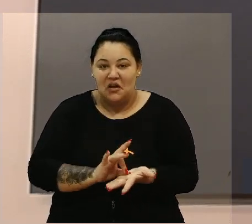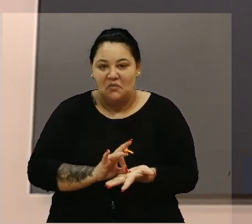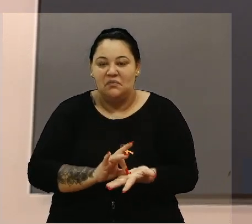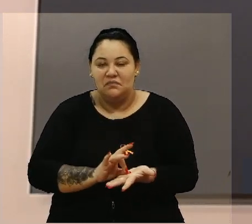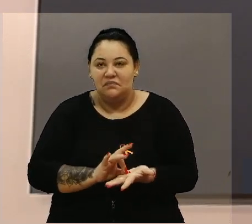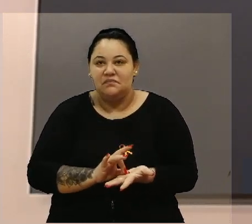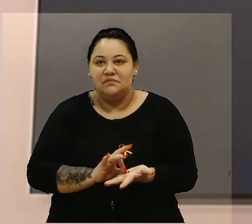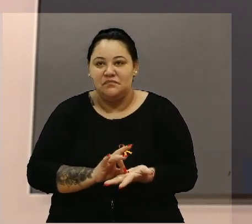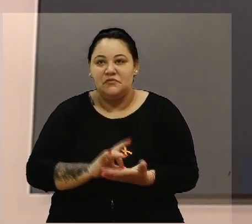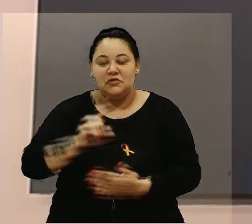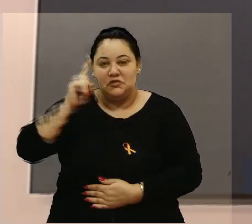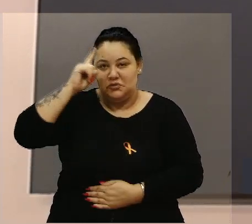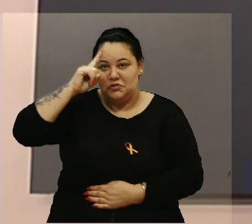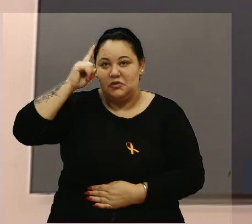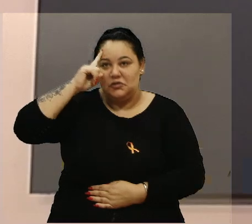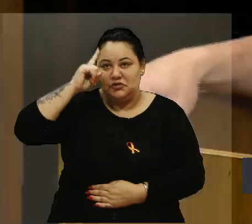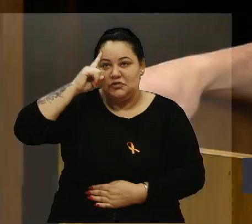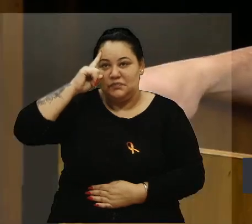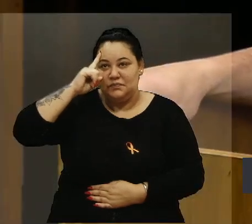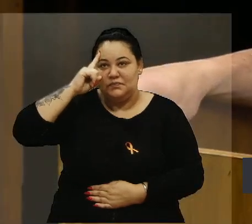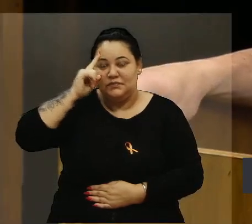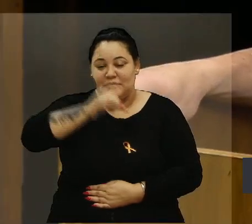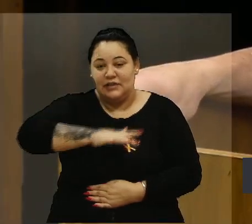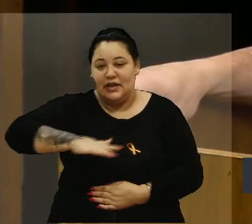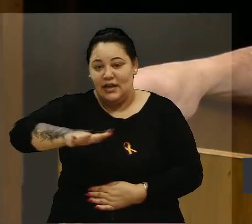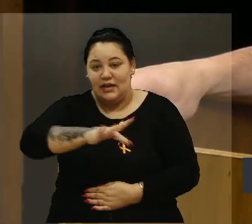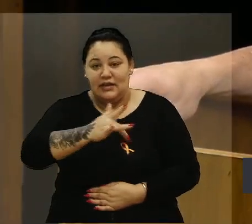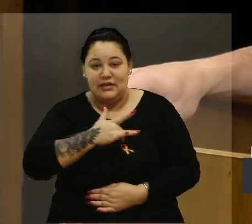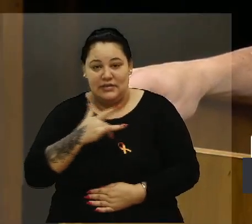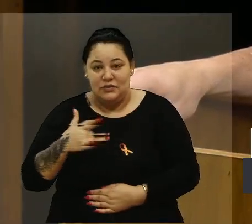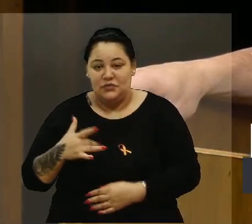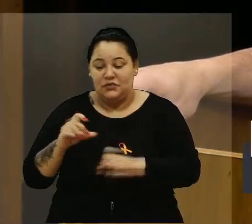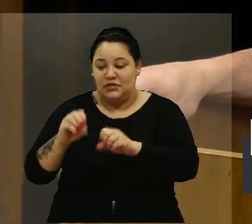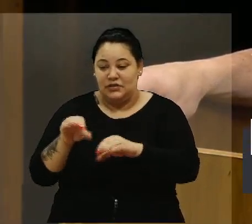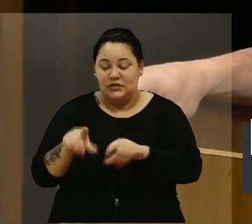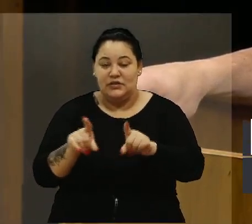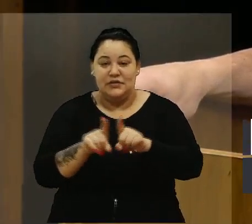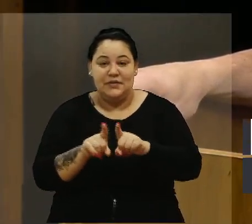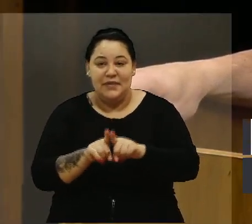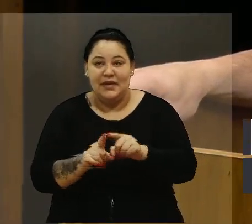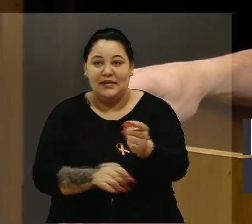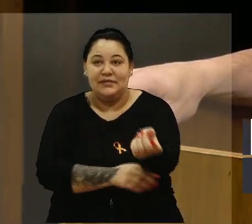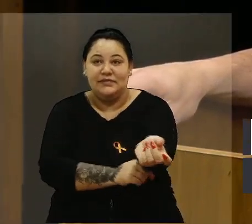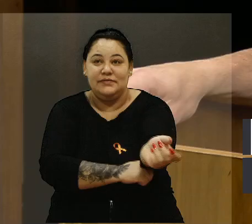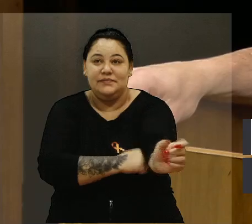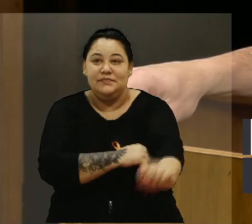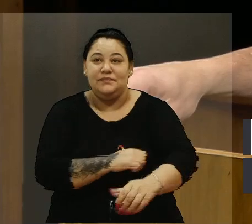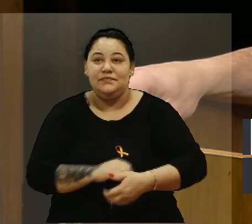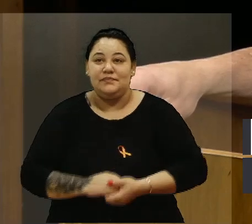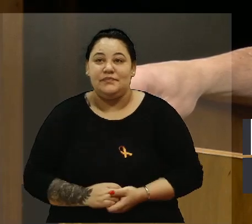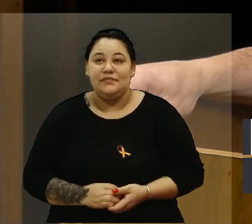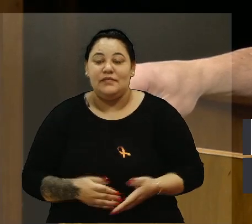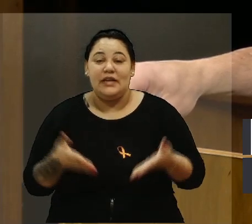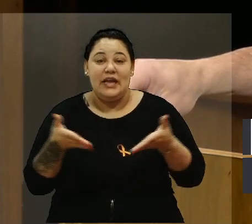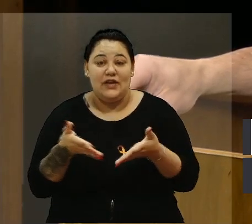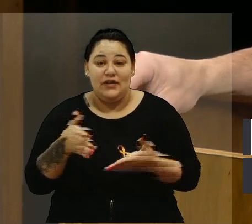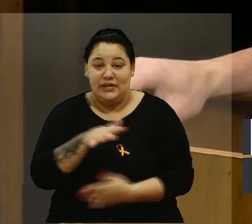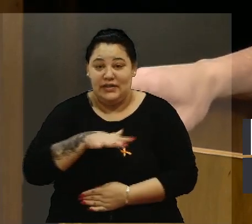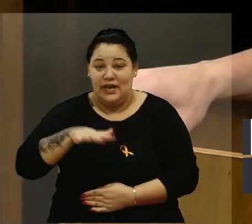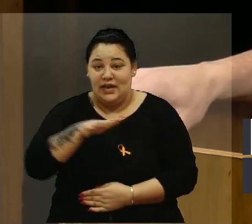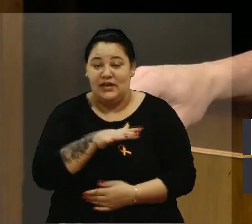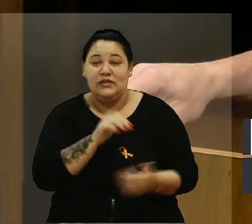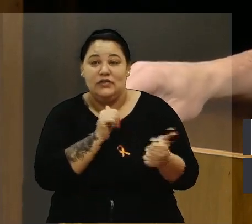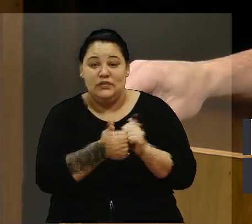praticamente diariamente na área da saúde, da educação, da vias e agora na área do esporte e